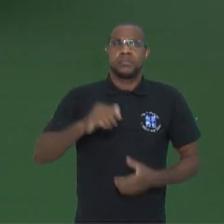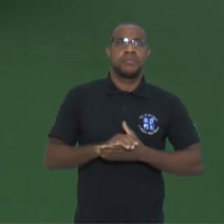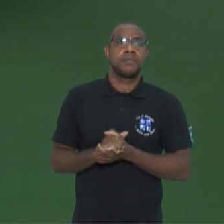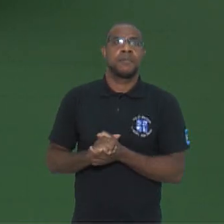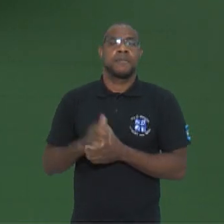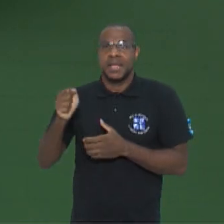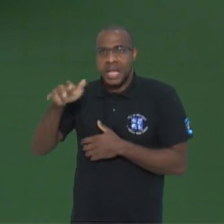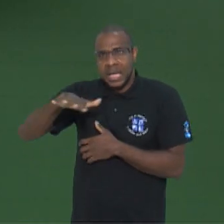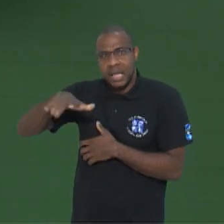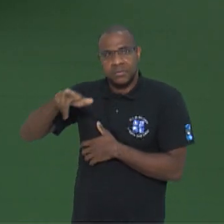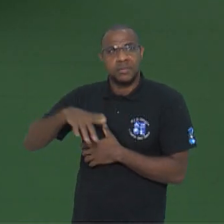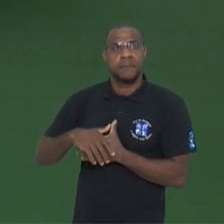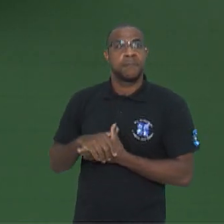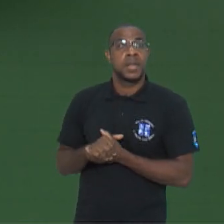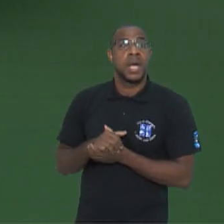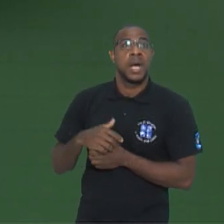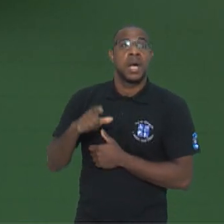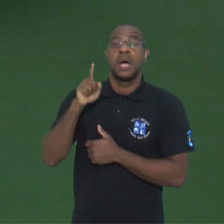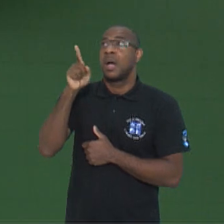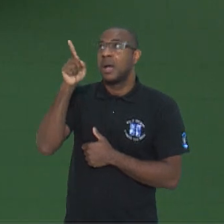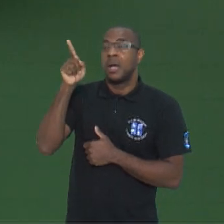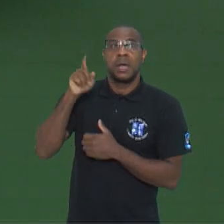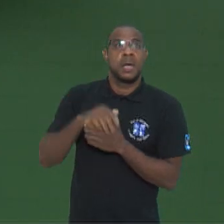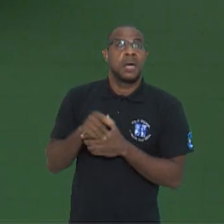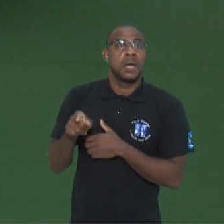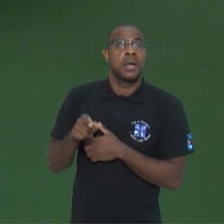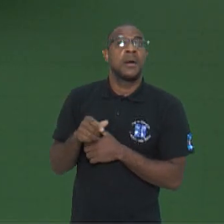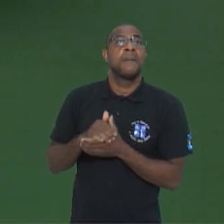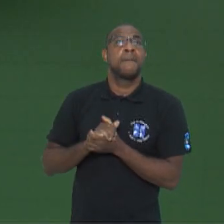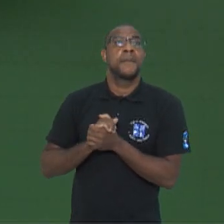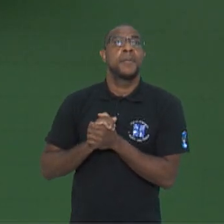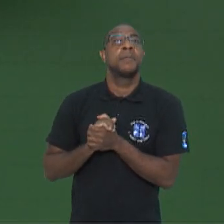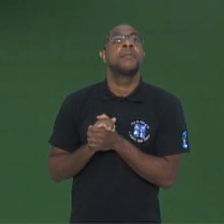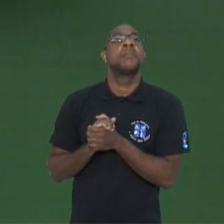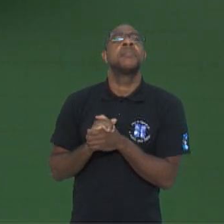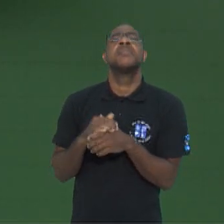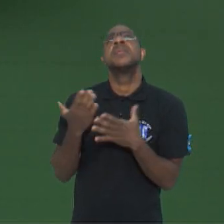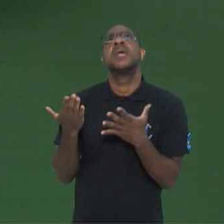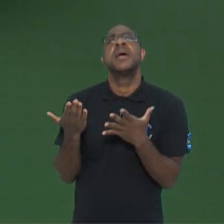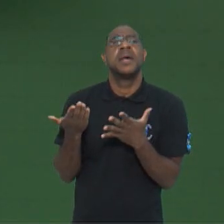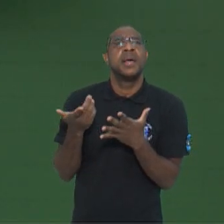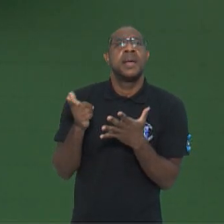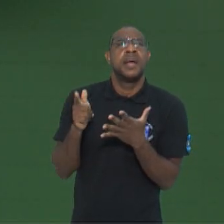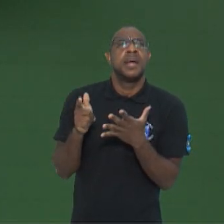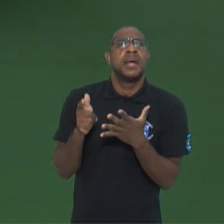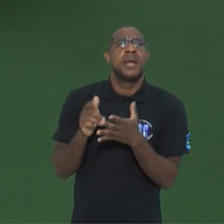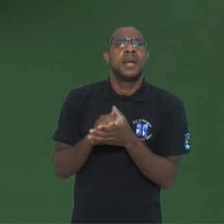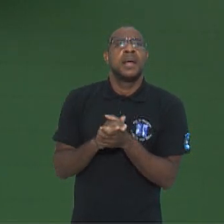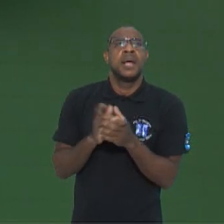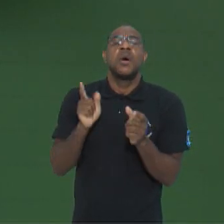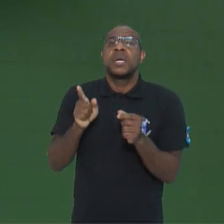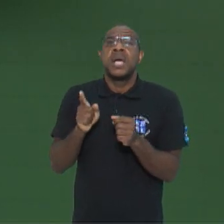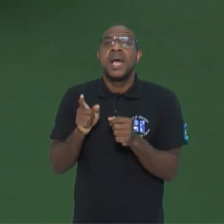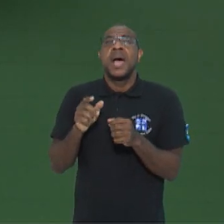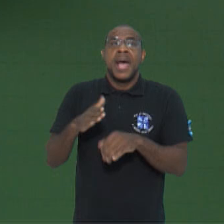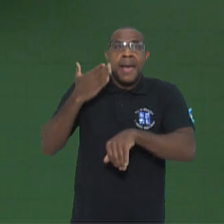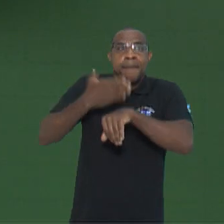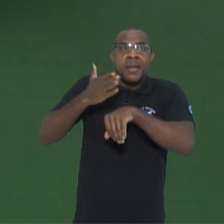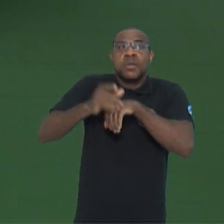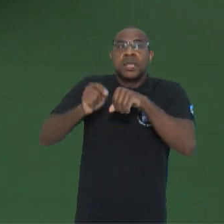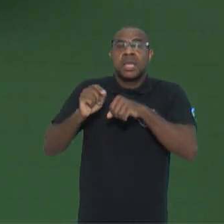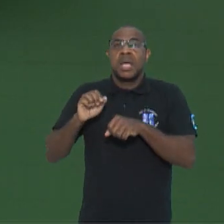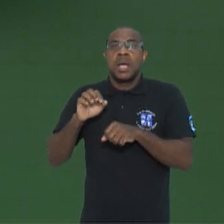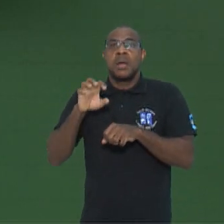região. Sendo assim, o montanhismo seria a prática, né, de subir montanhas, só que